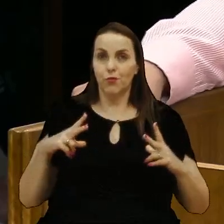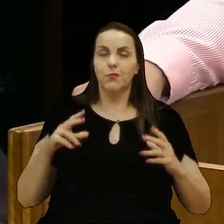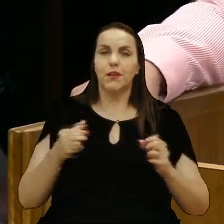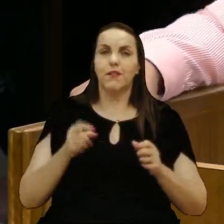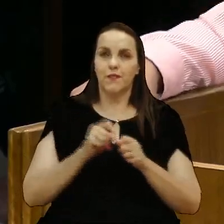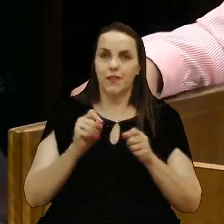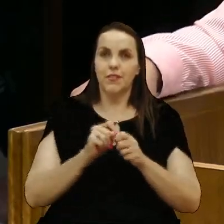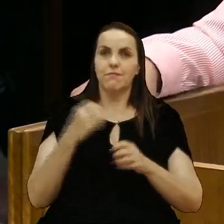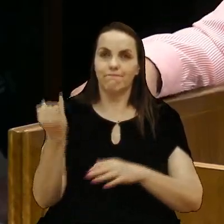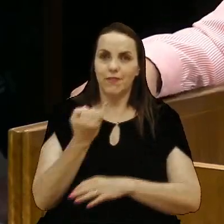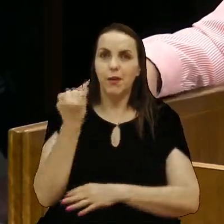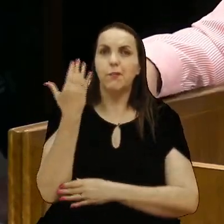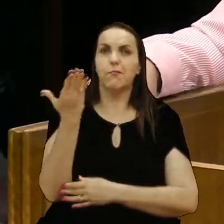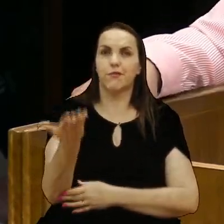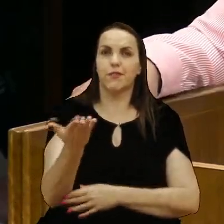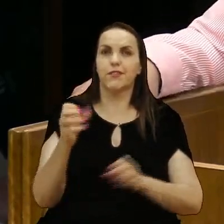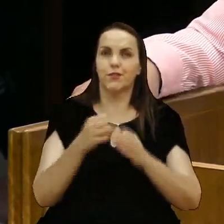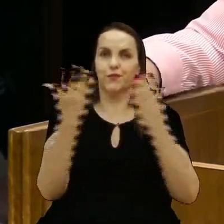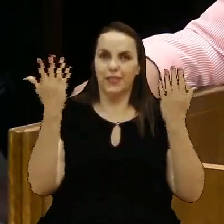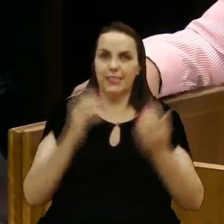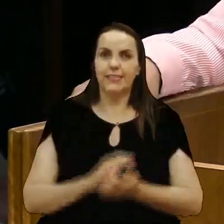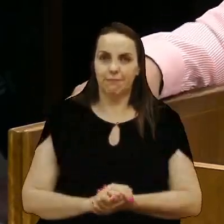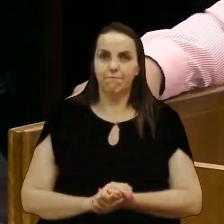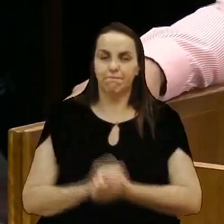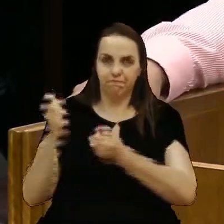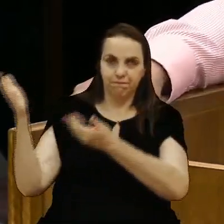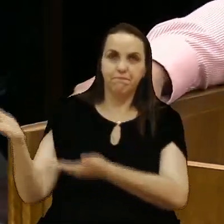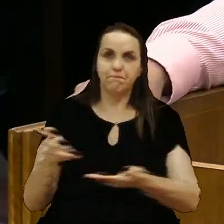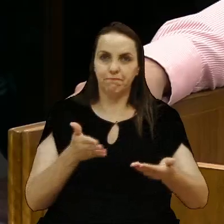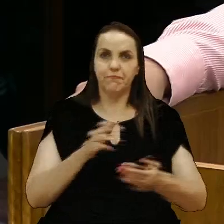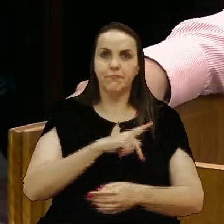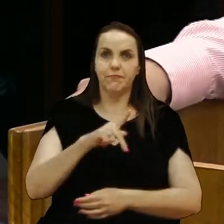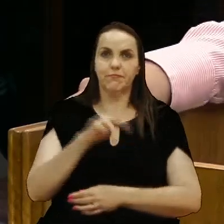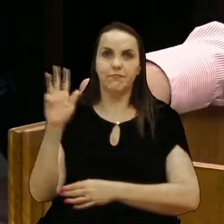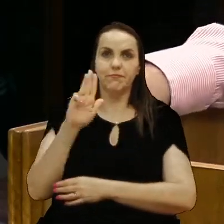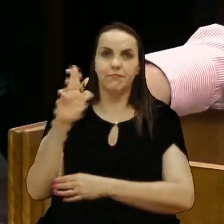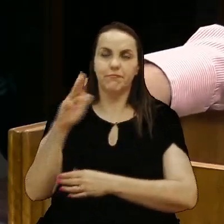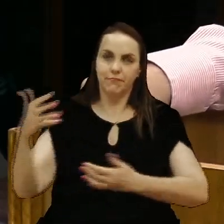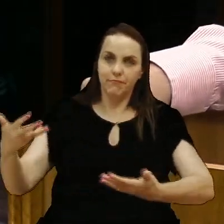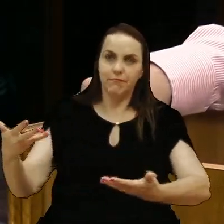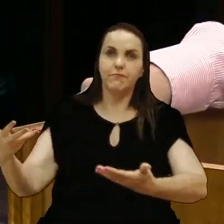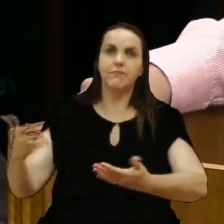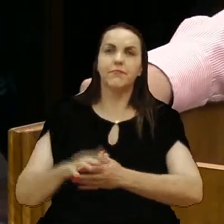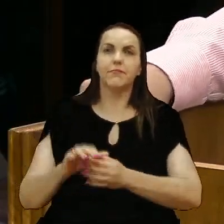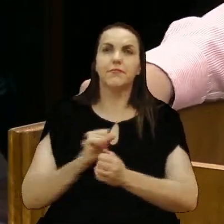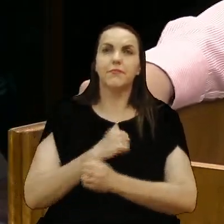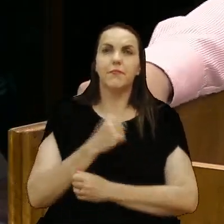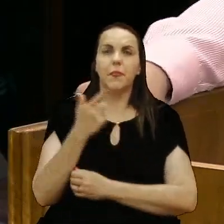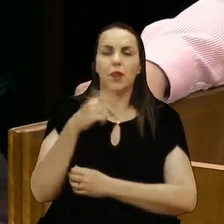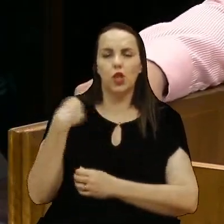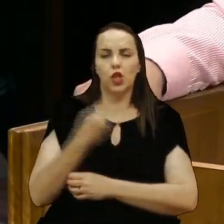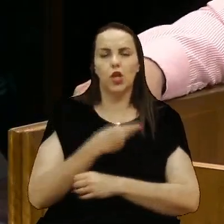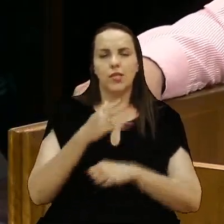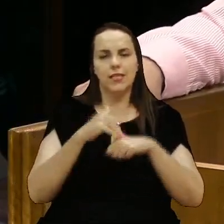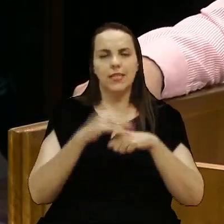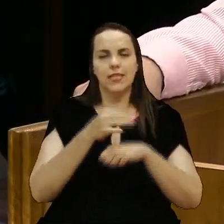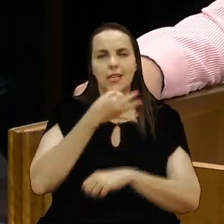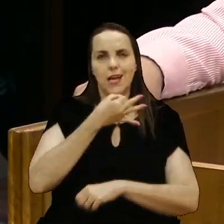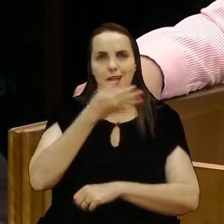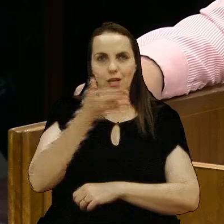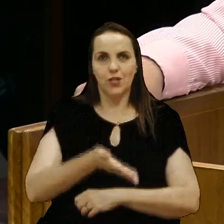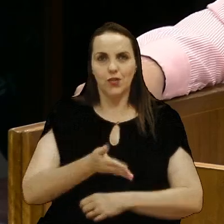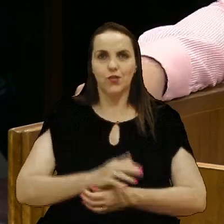dessa importante festa. Receberemos o presidente Lula de braços abertos na nossa querida